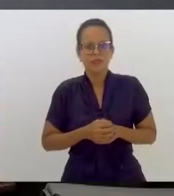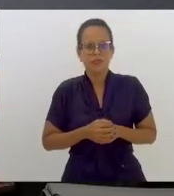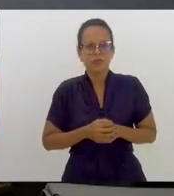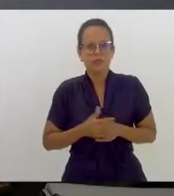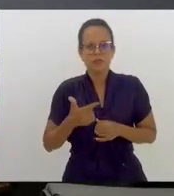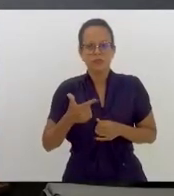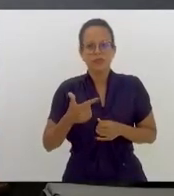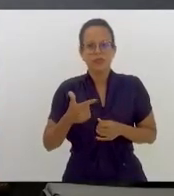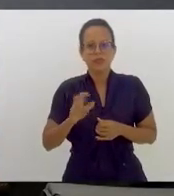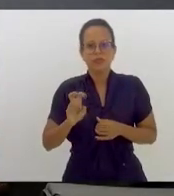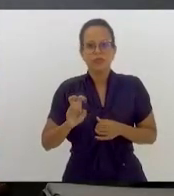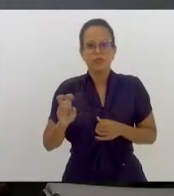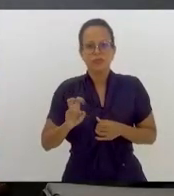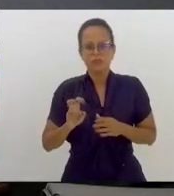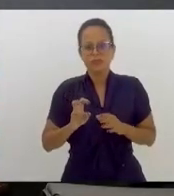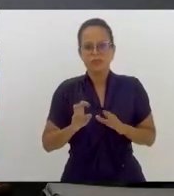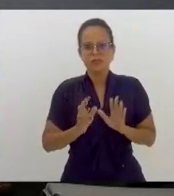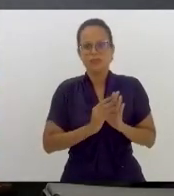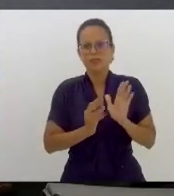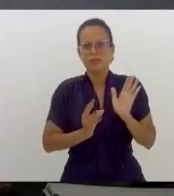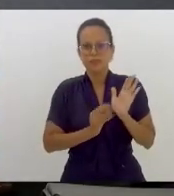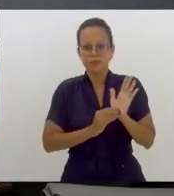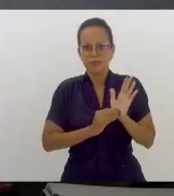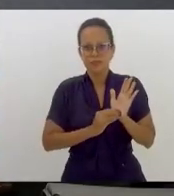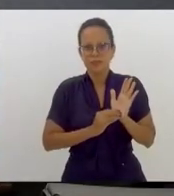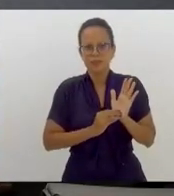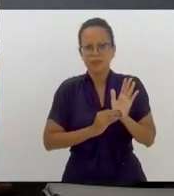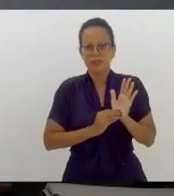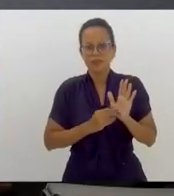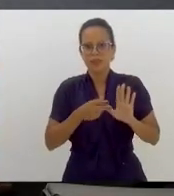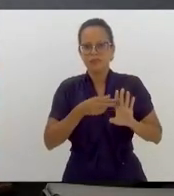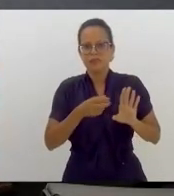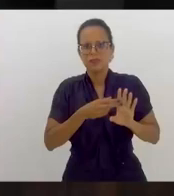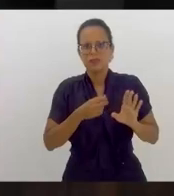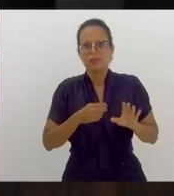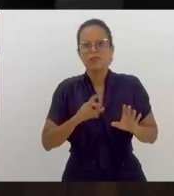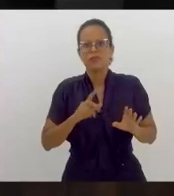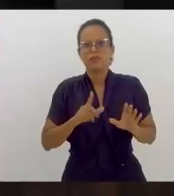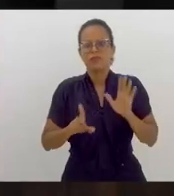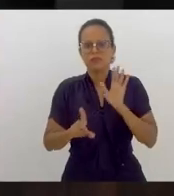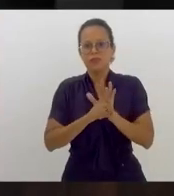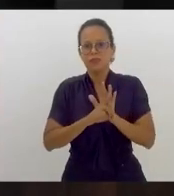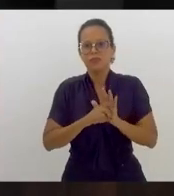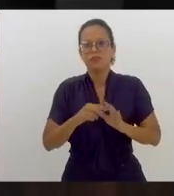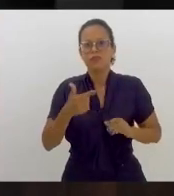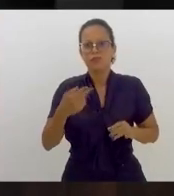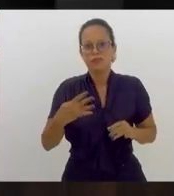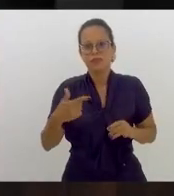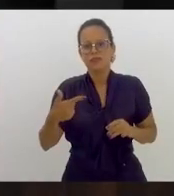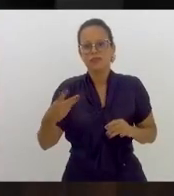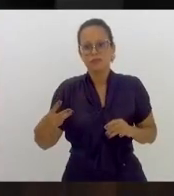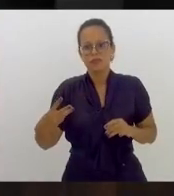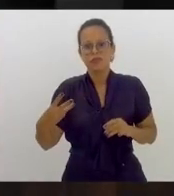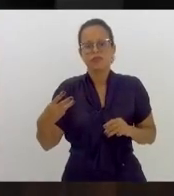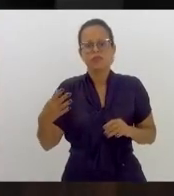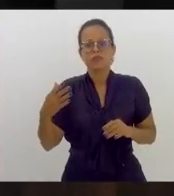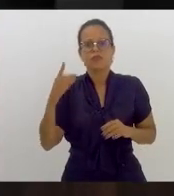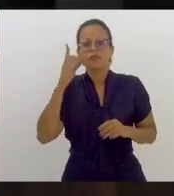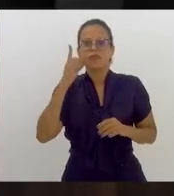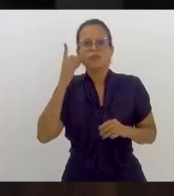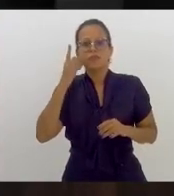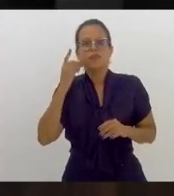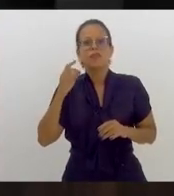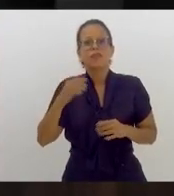Vigésimo quinto da pauta. Veto total aposto ao projeto de lei 4343-A de 18, de autoria do deputado, dos